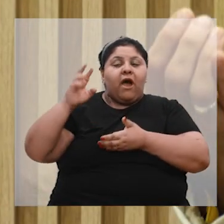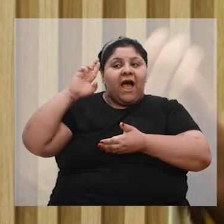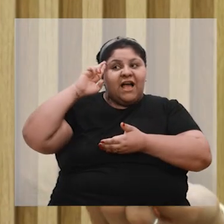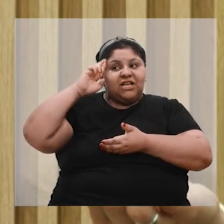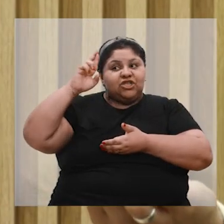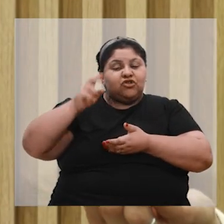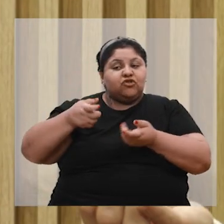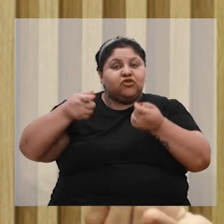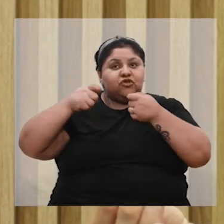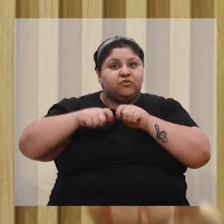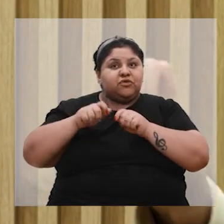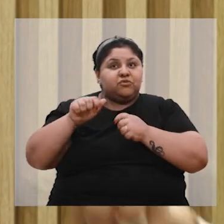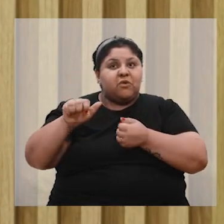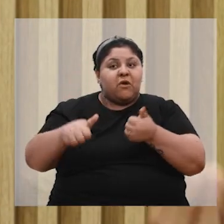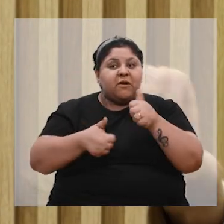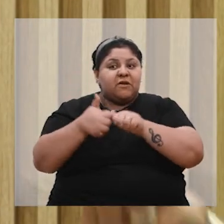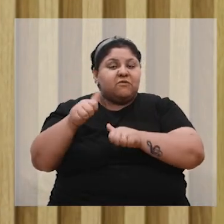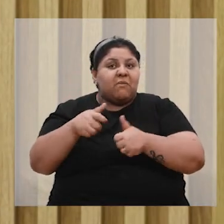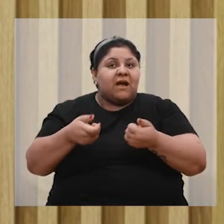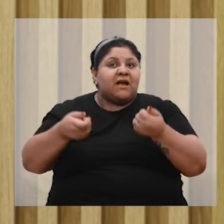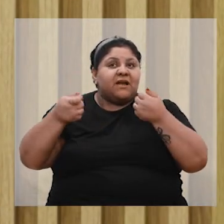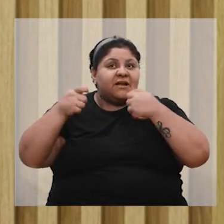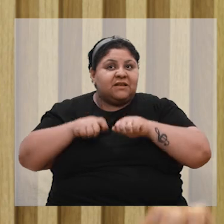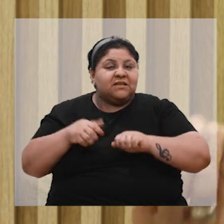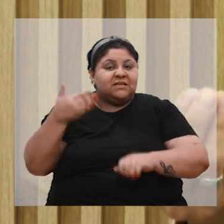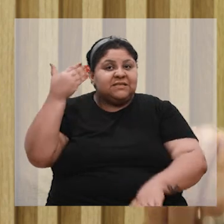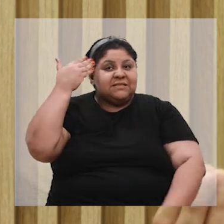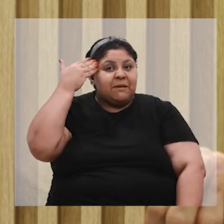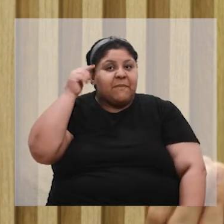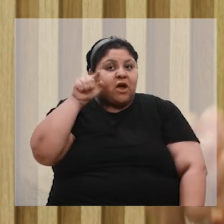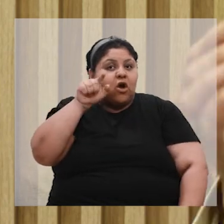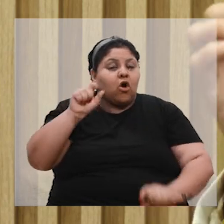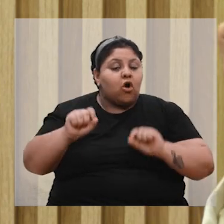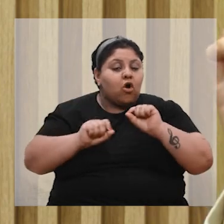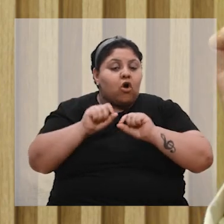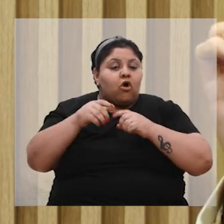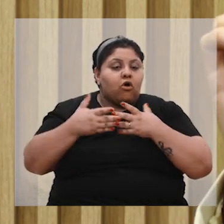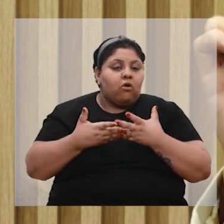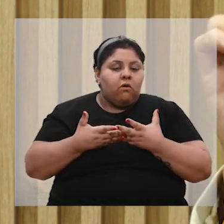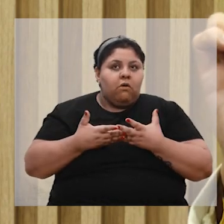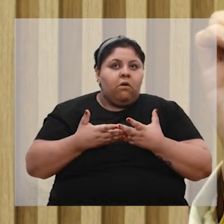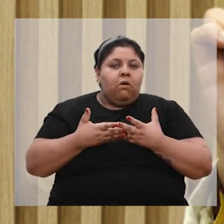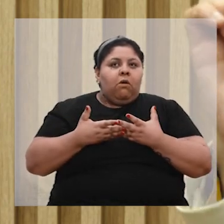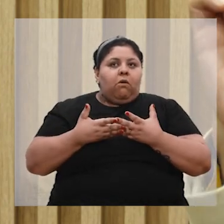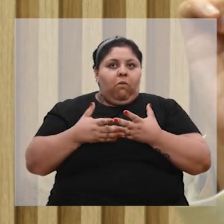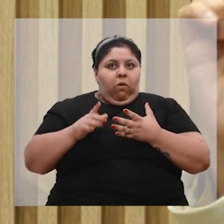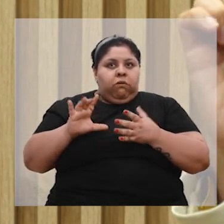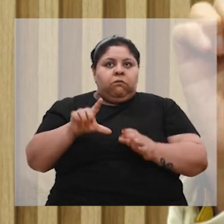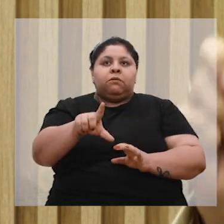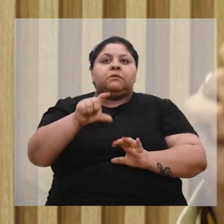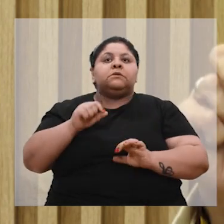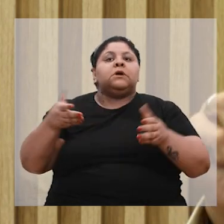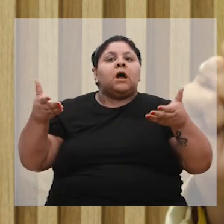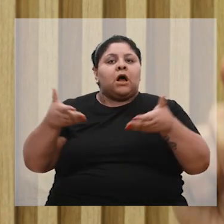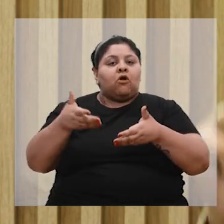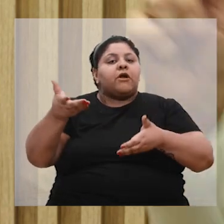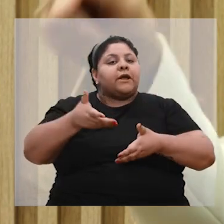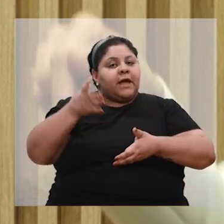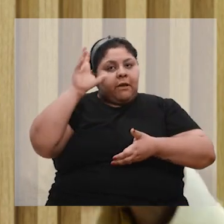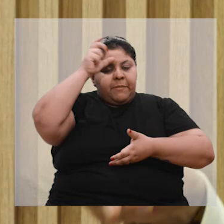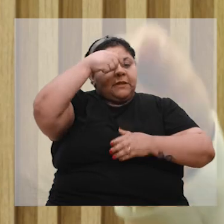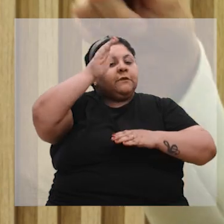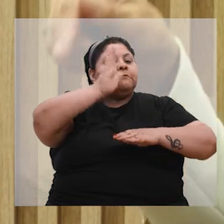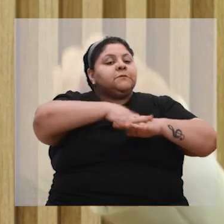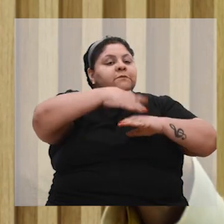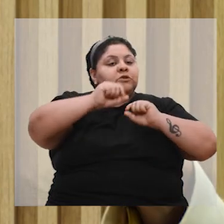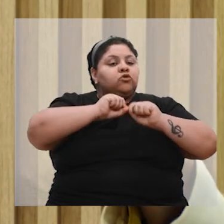também exige uma qualificação, uma capacitação. Queria saber de ti, assim, quando é que, enfim, houve a decisão? Não, eu também quero